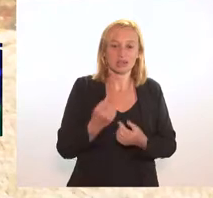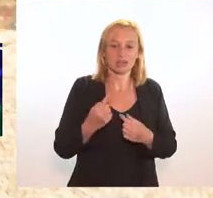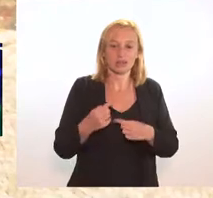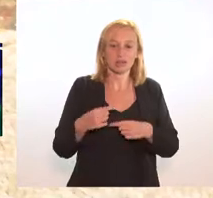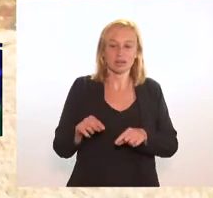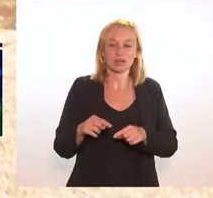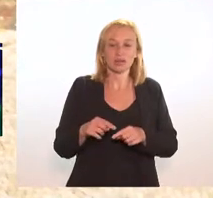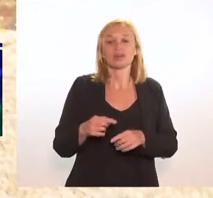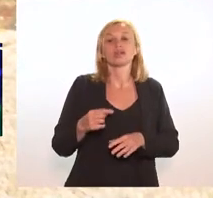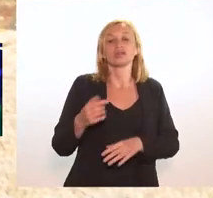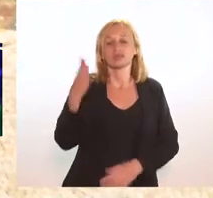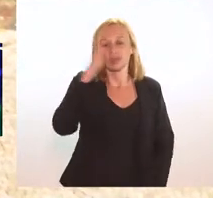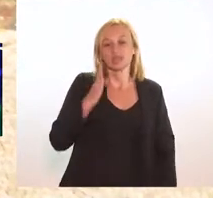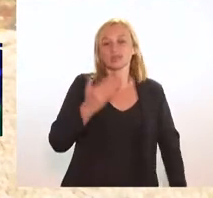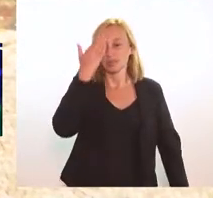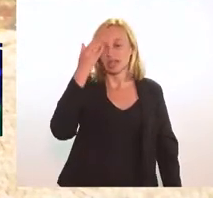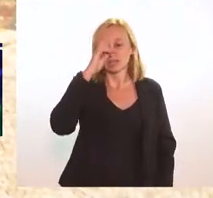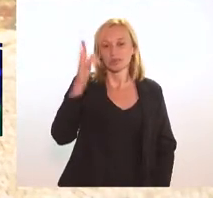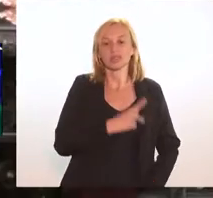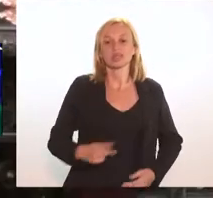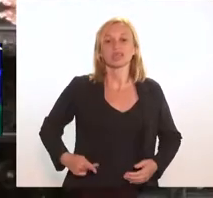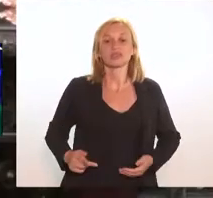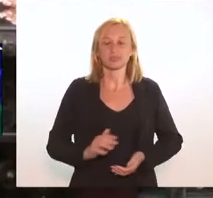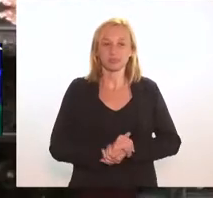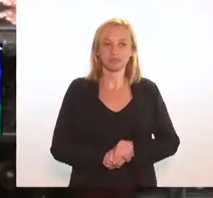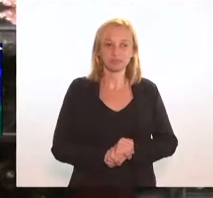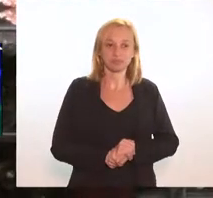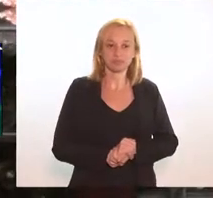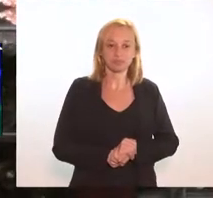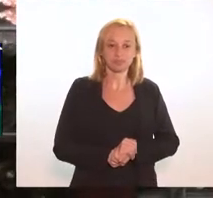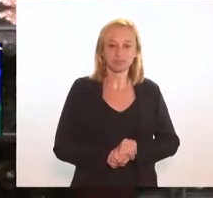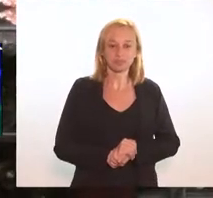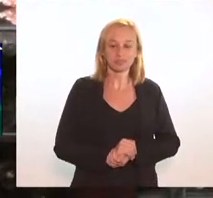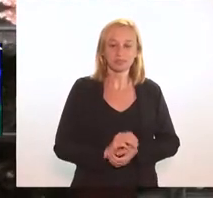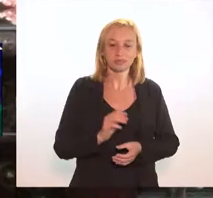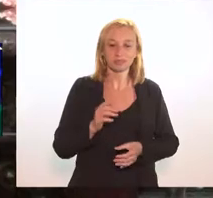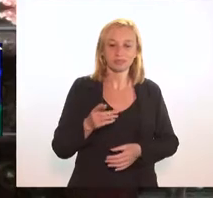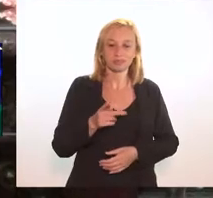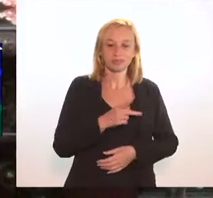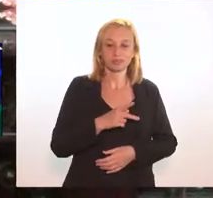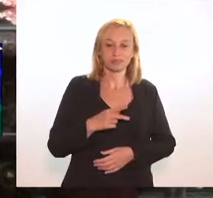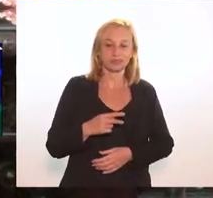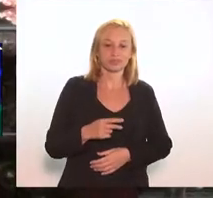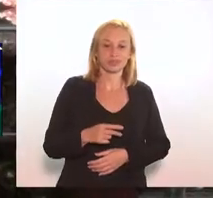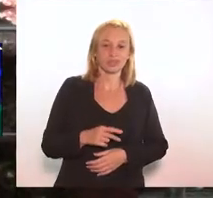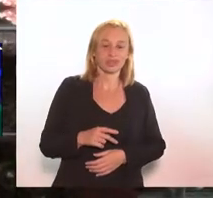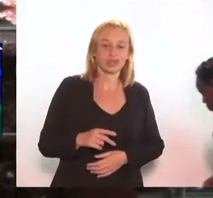no Brasil. Obrigado, senhor presidente. Presidente, por favor. Então me concede a palavra, por favor.